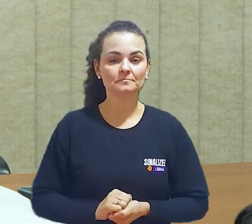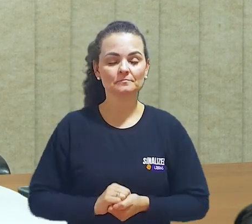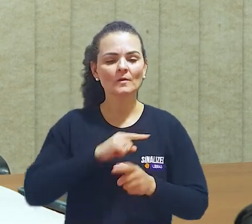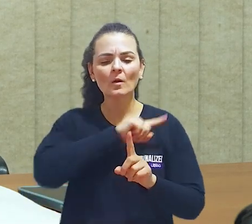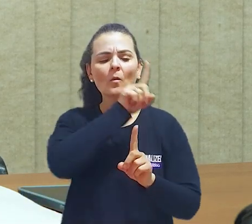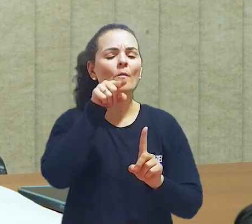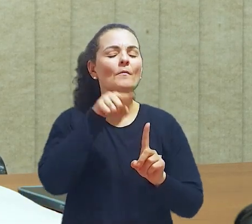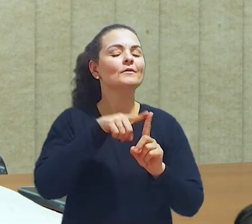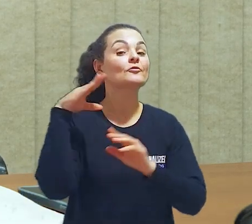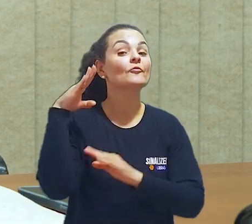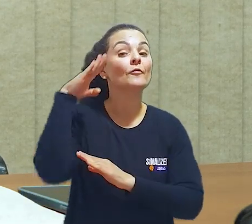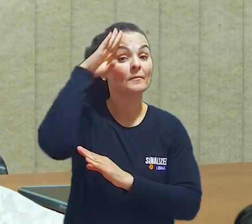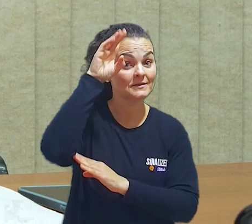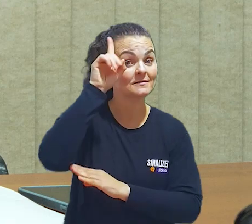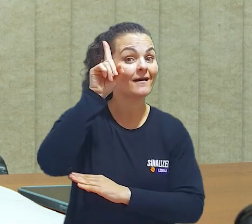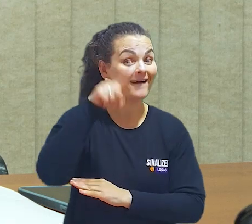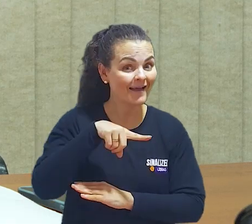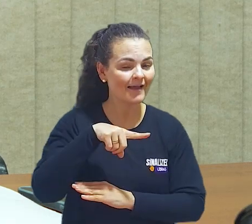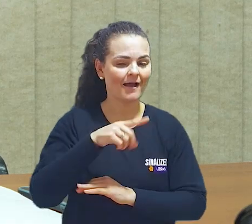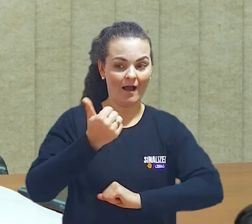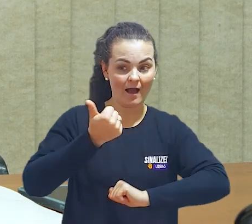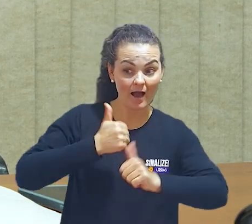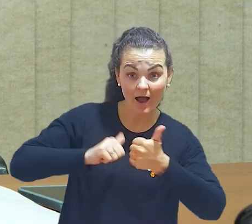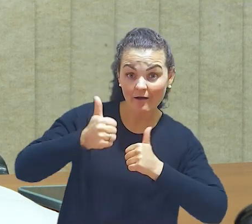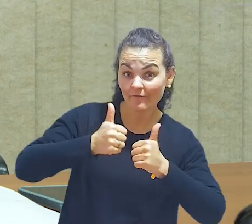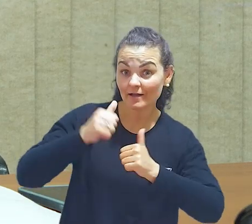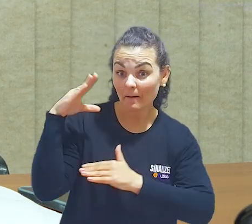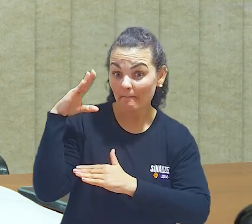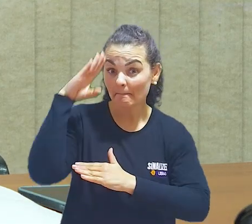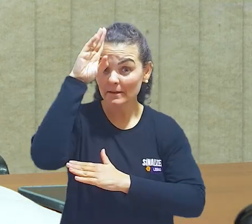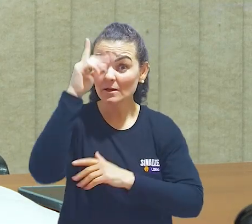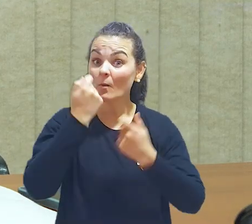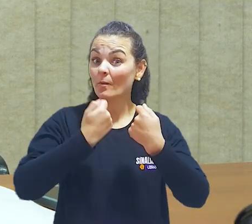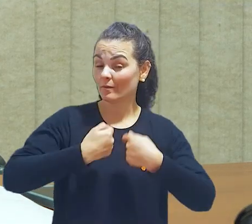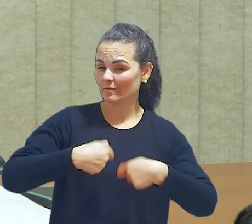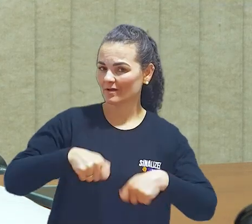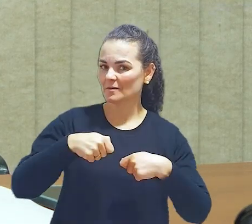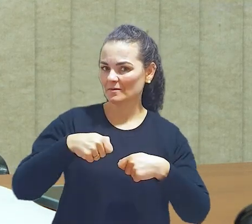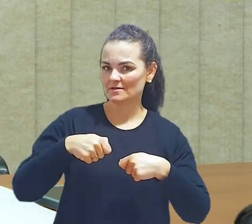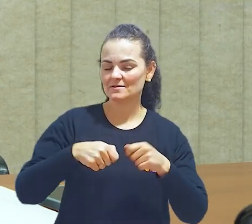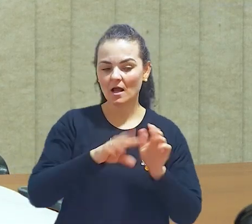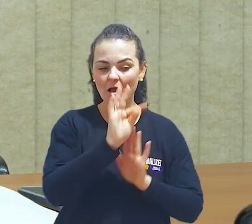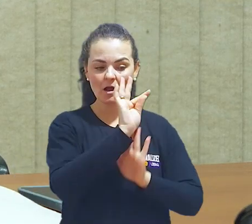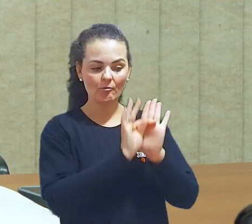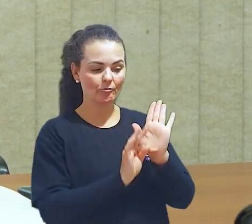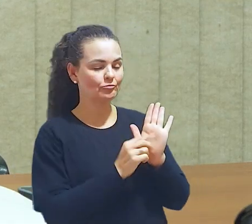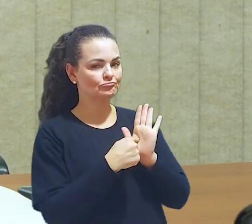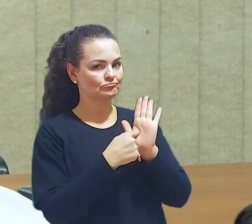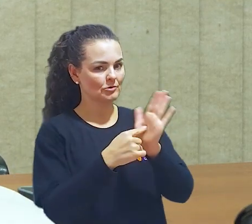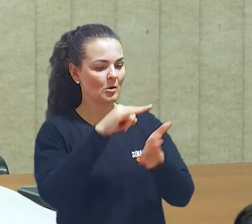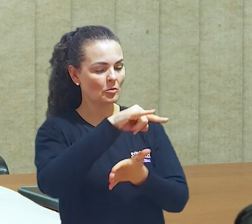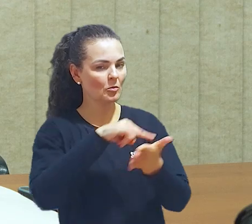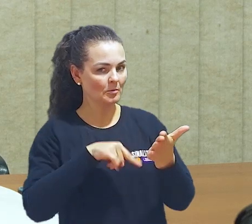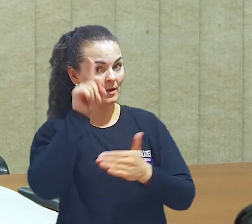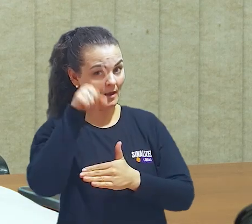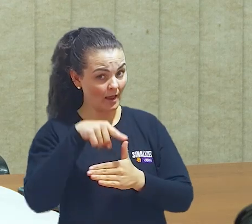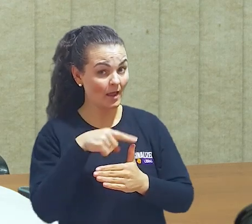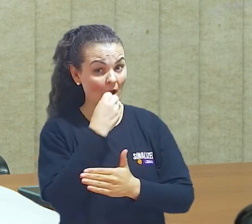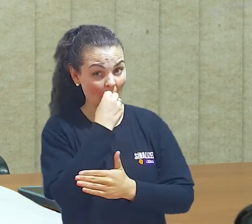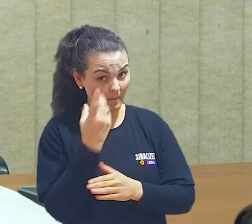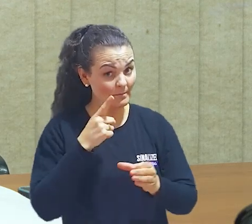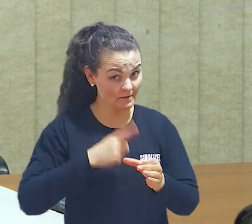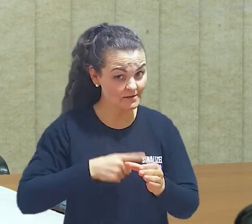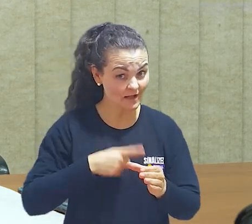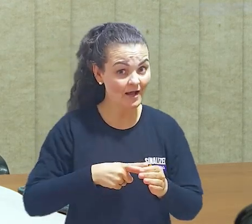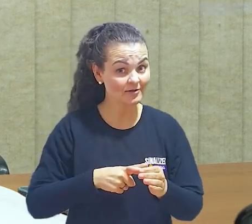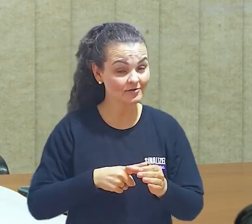objetivo principal é analisar a prioridade do tema em questão. Se é para o bem da cidade, se tiver